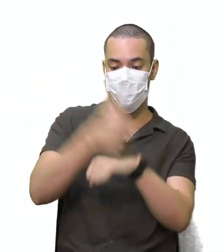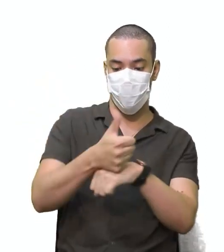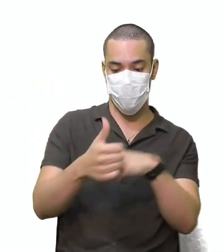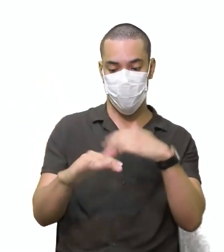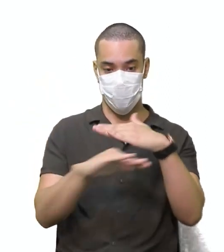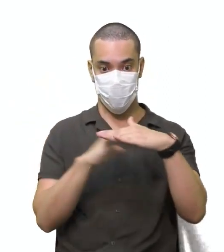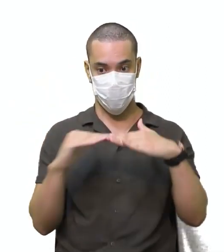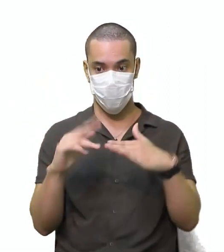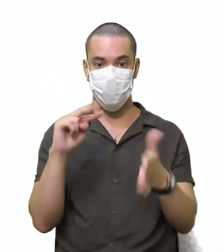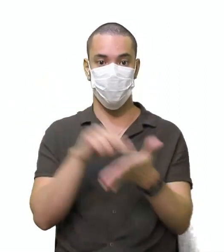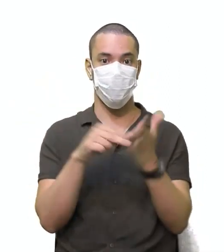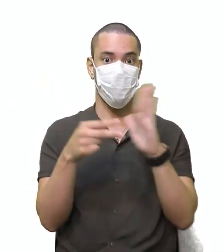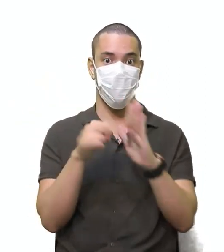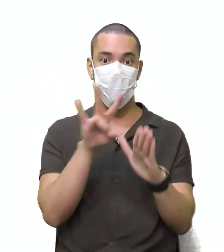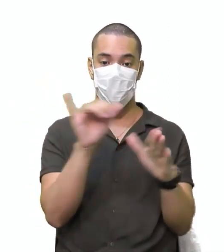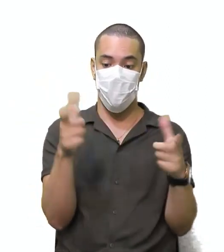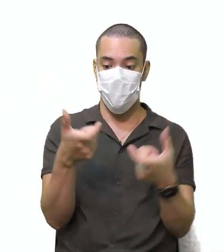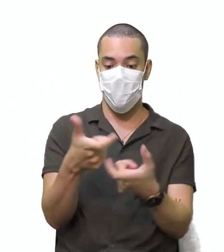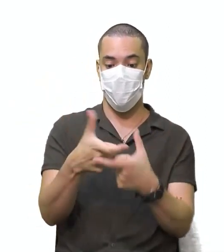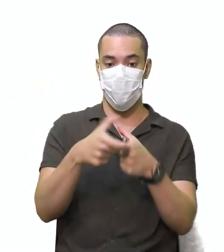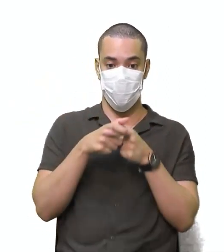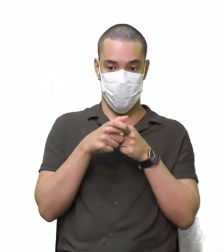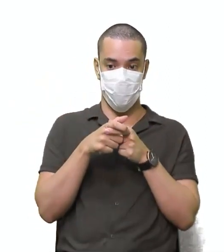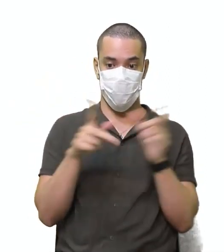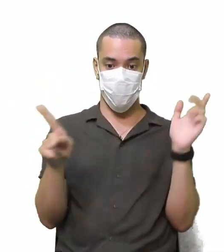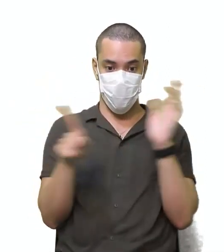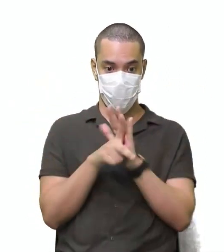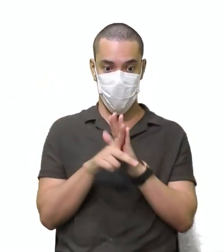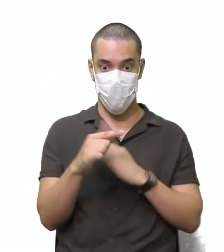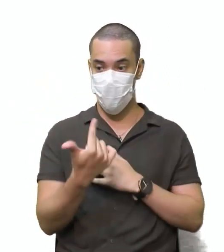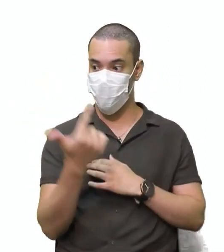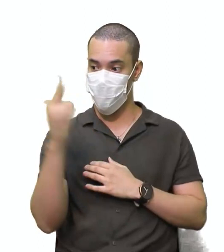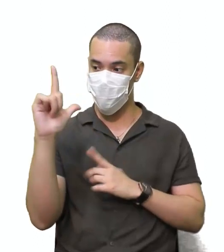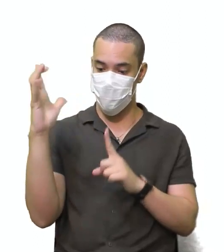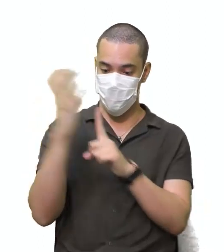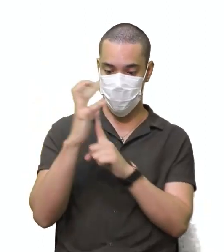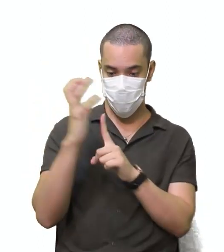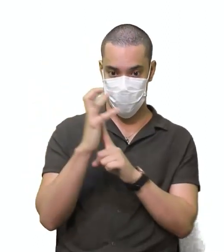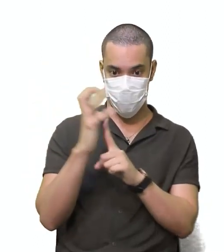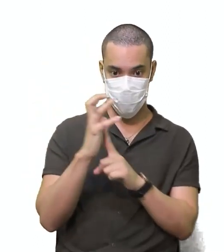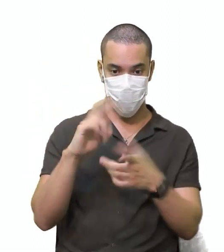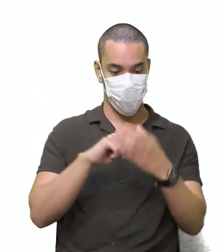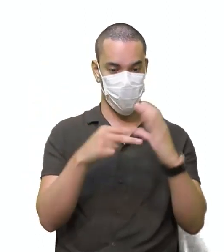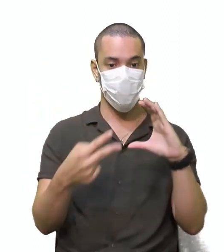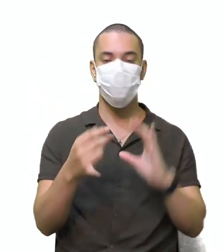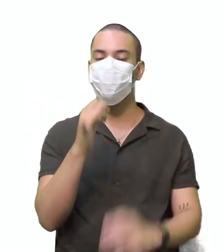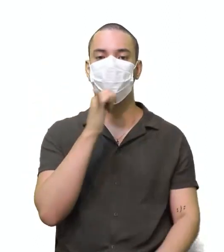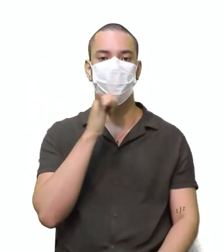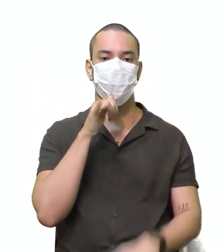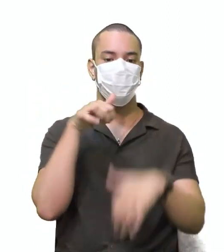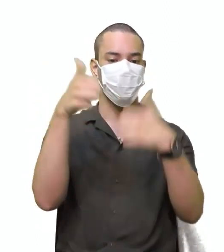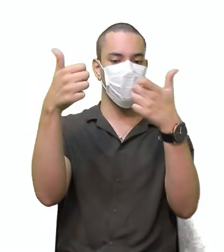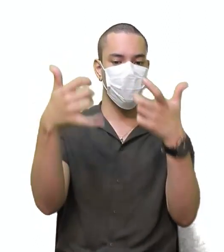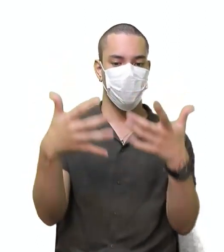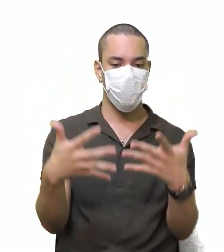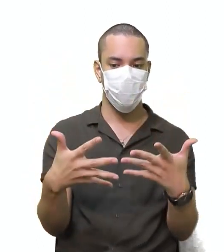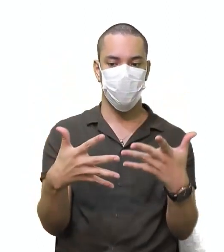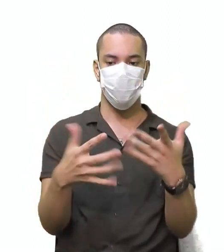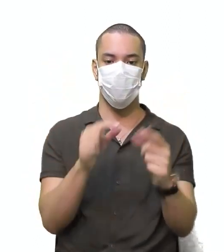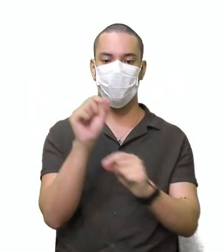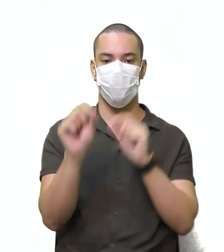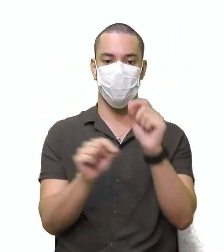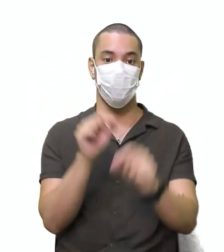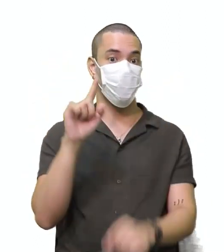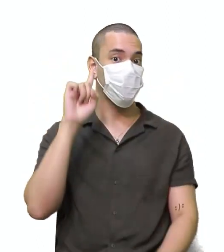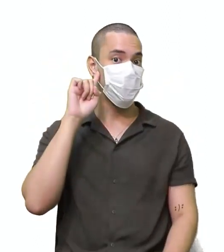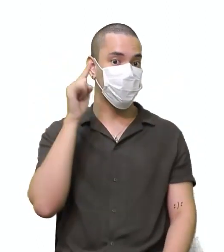vai inibir a ação de um outro gene. Aí a gente deu o exemplo lá da questão da surdez,